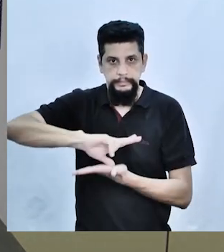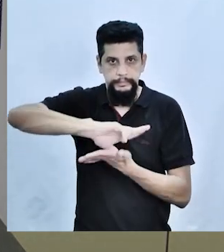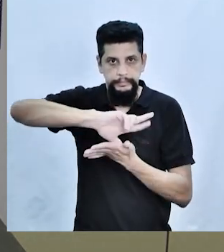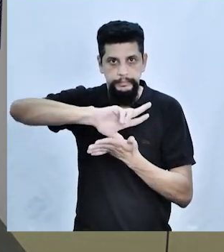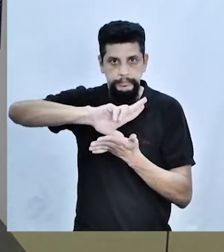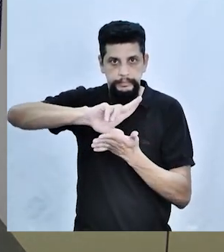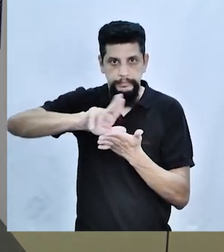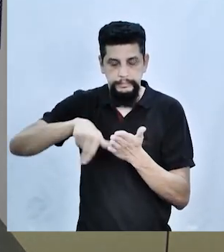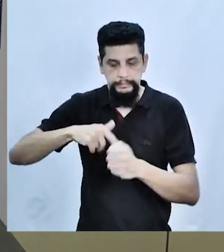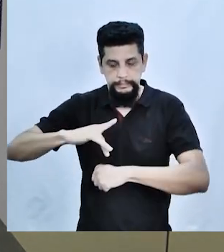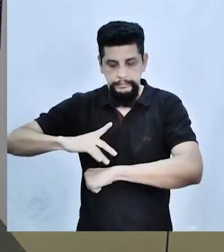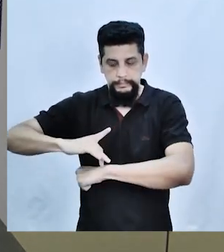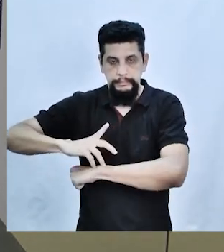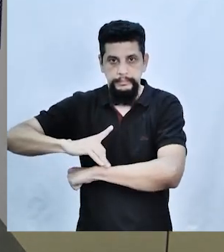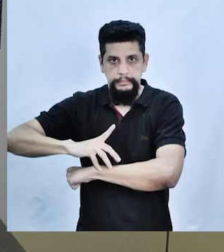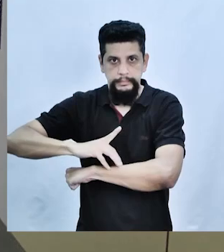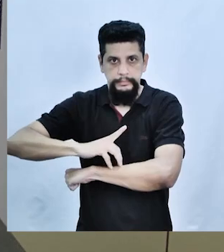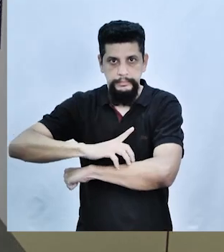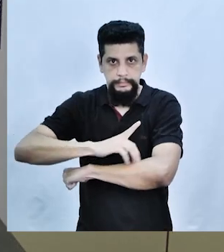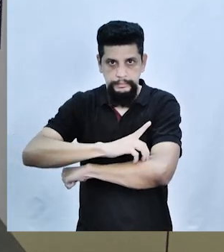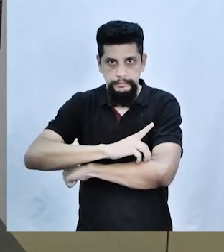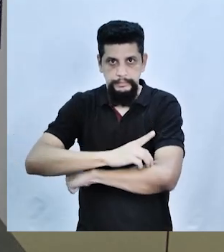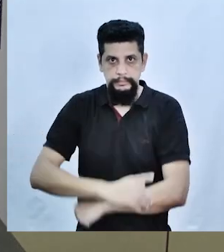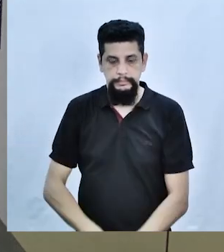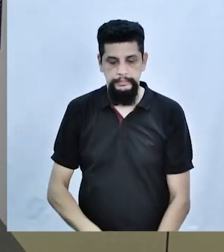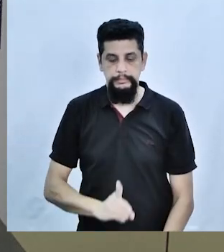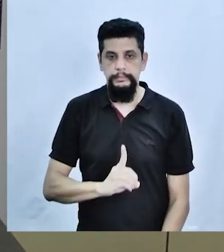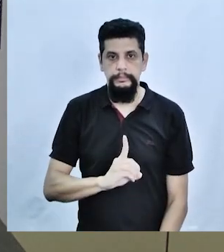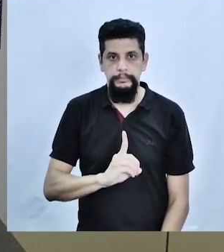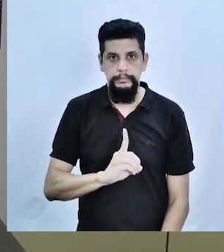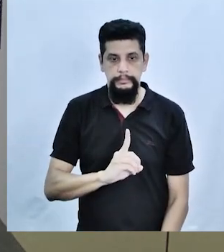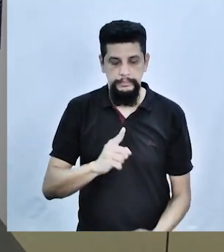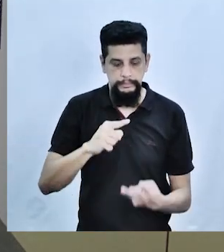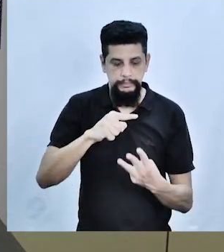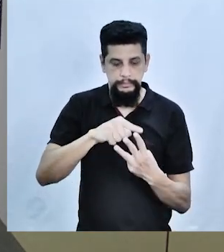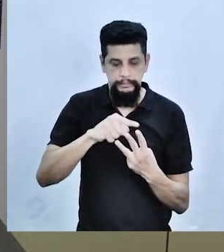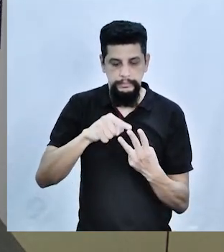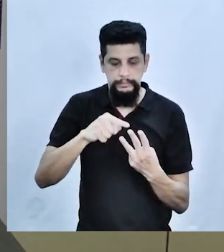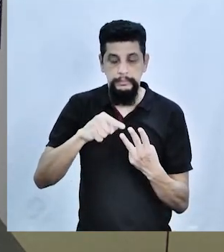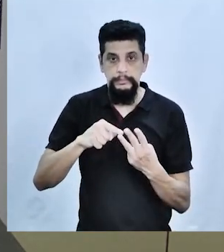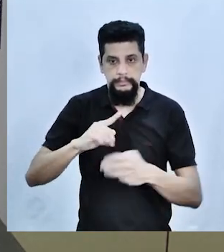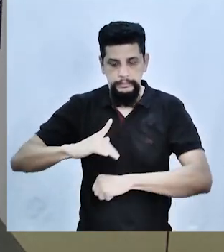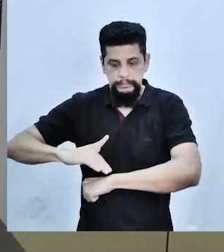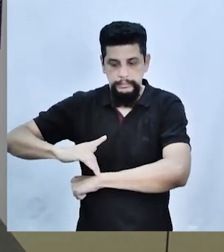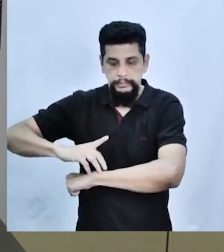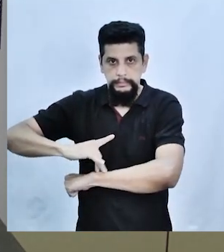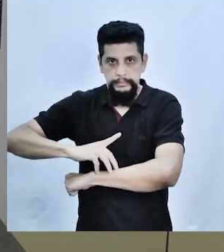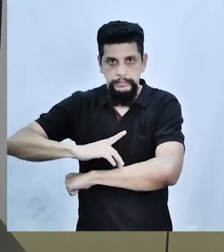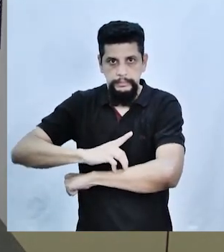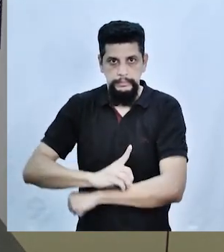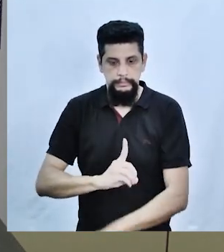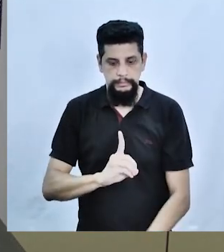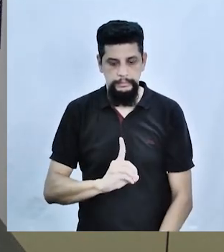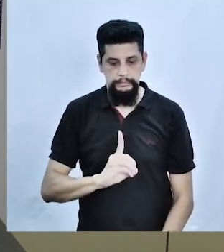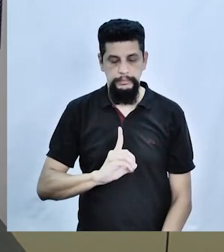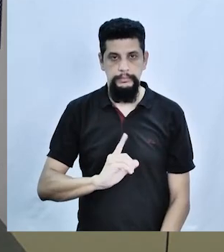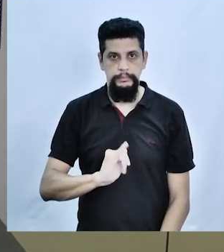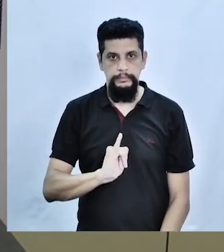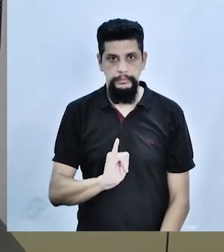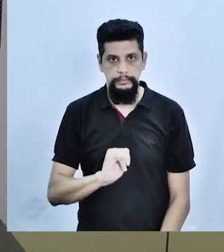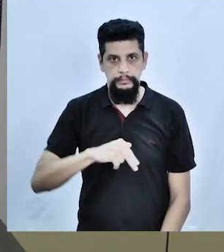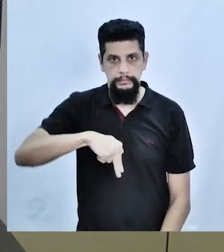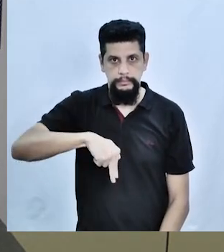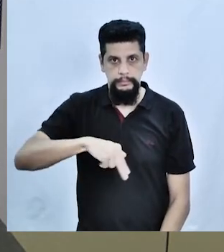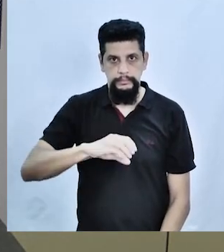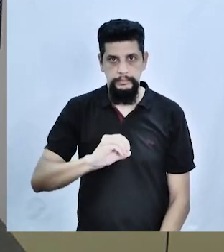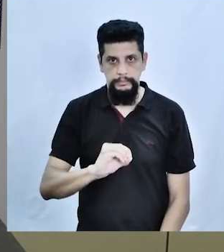aparecendo. Olha! E aí a gente fala diferente, não é dinossauro. Não. São três dinossauros,